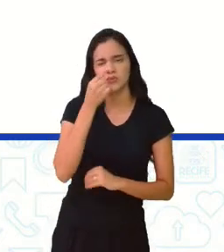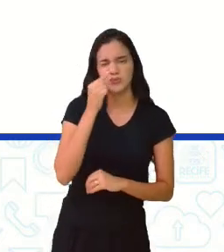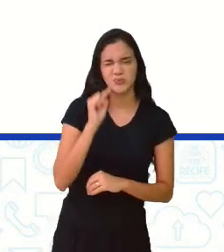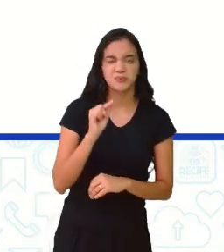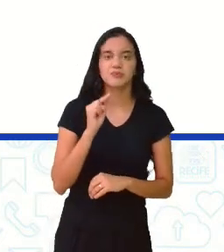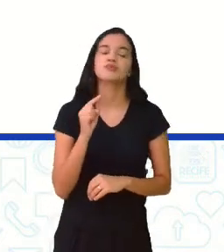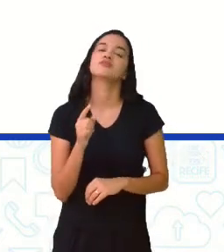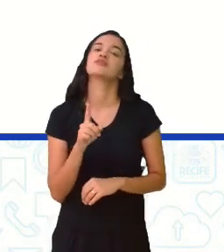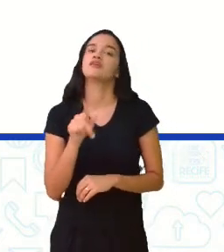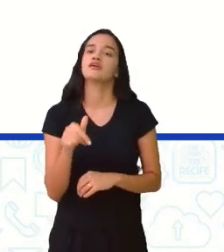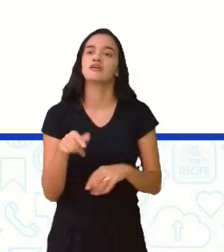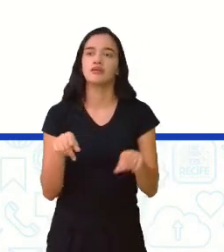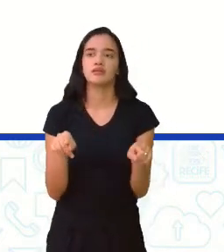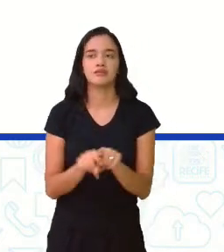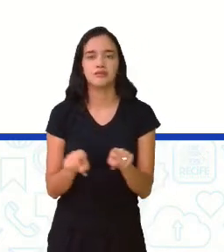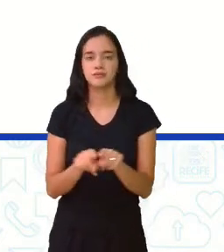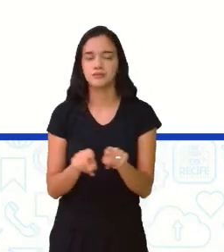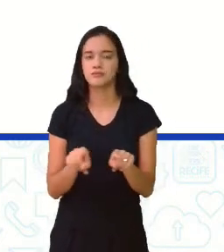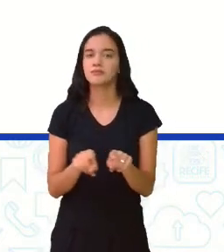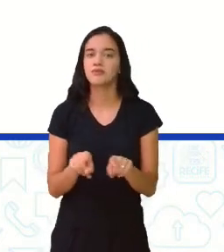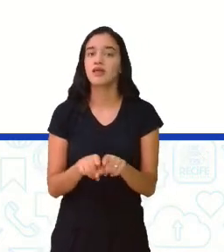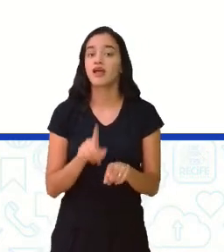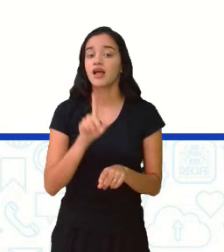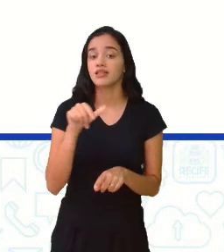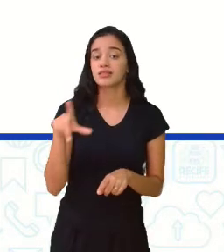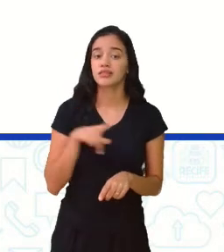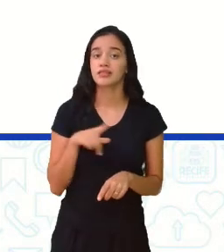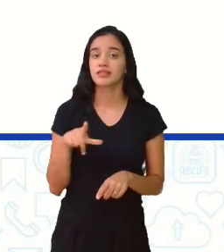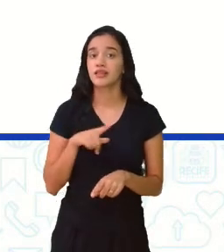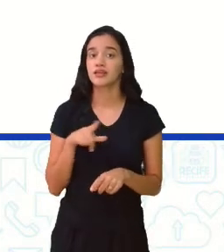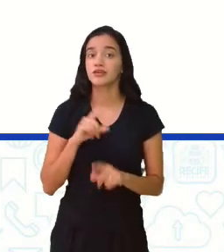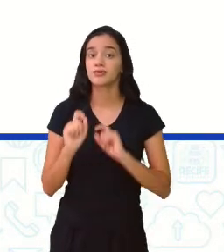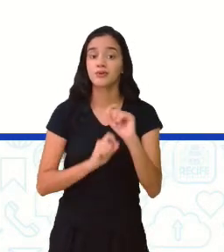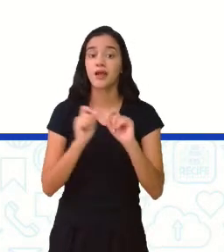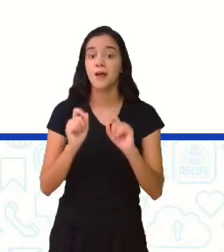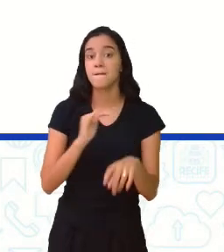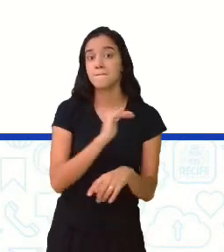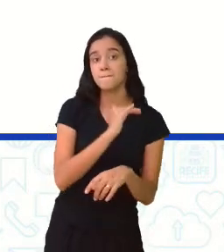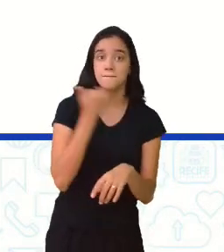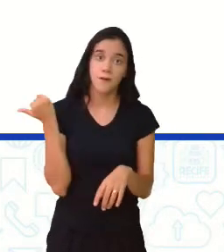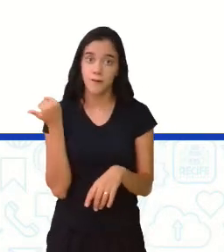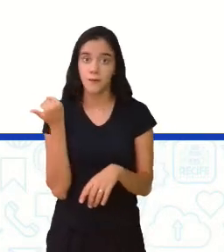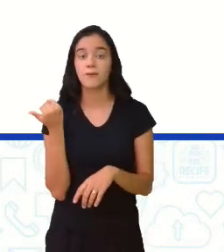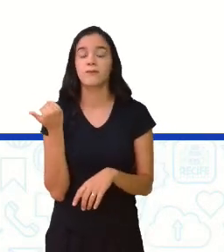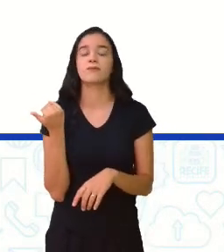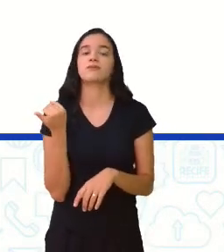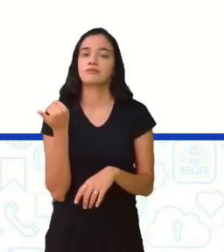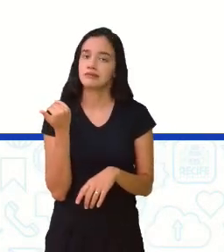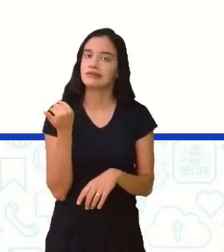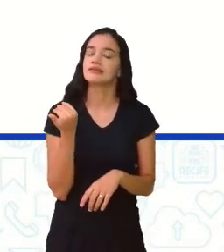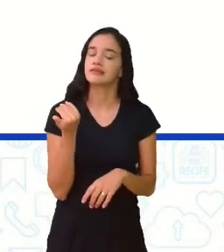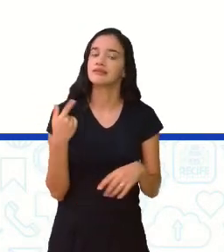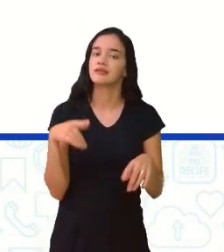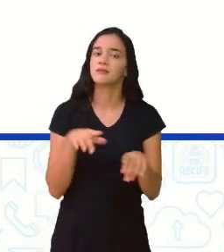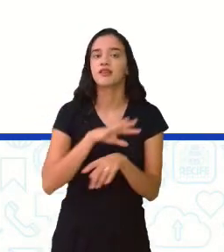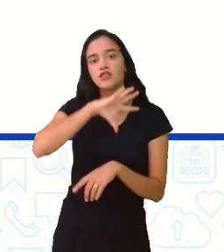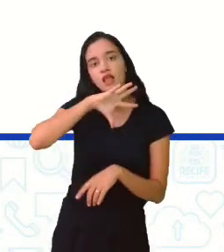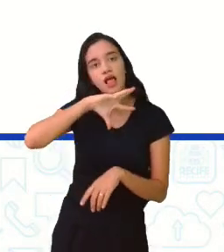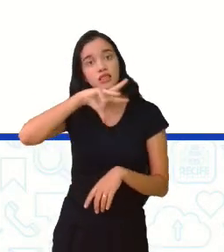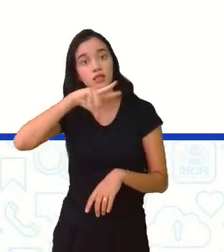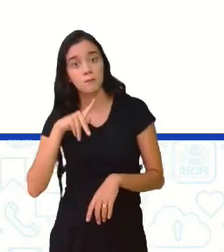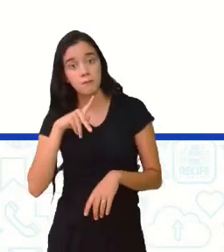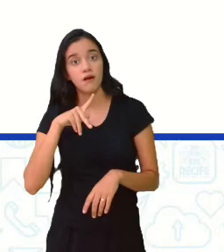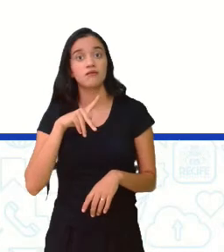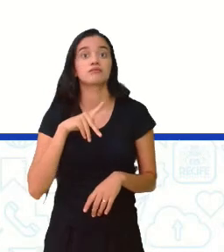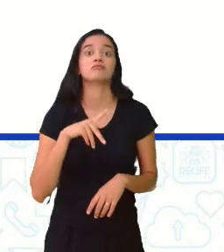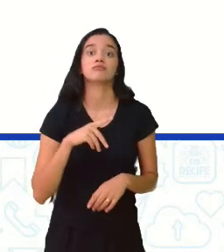a eutrofização da água, e isso causa, por consequência, mortes, né? Dos micro-organismos, dos animais maiores,